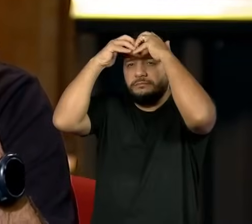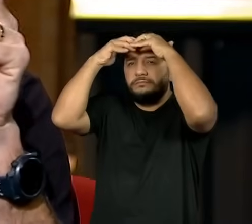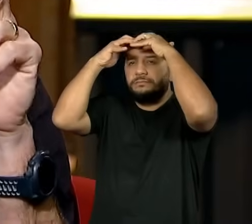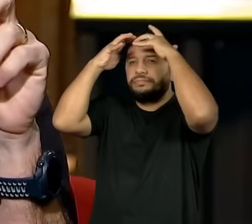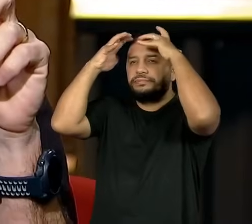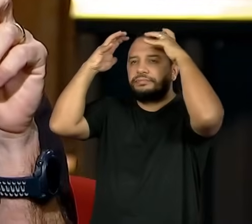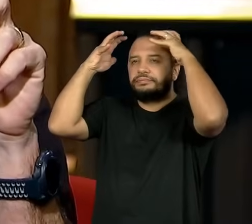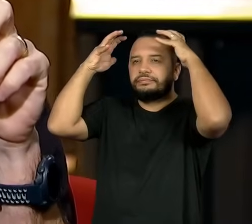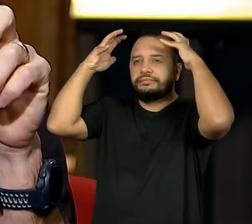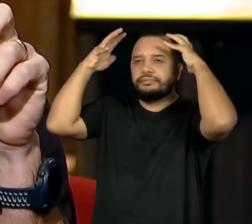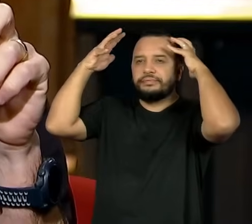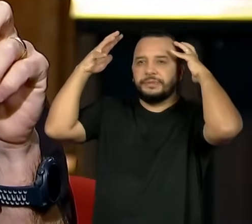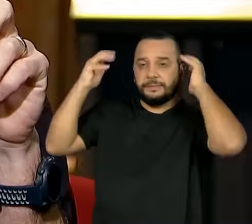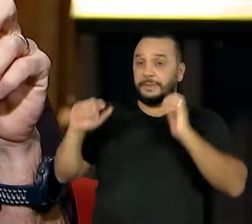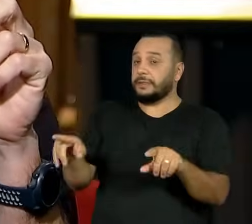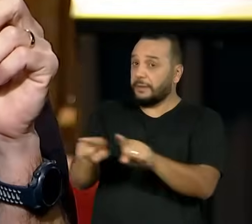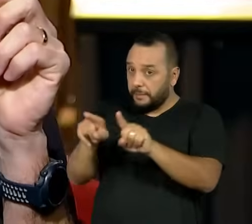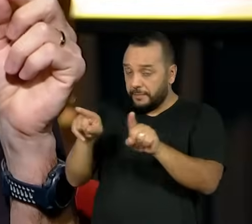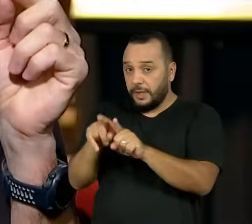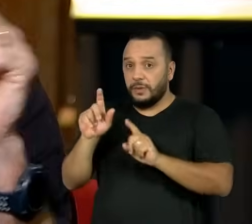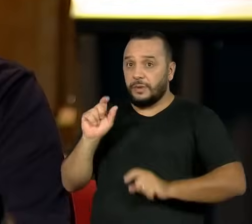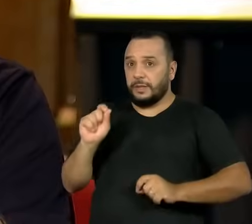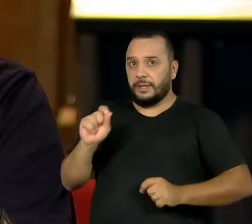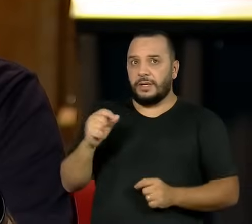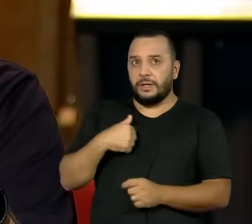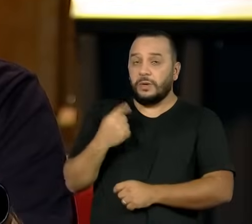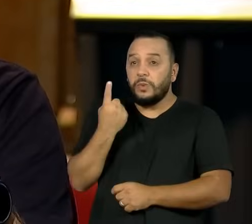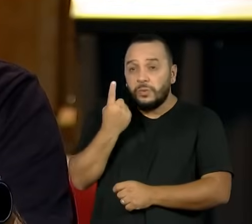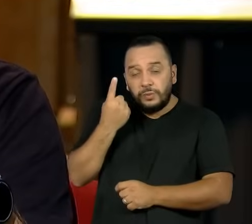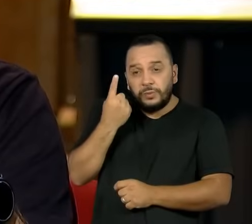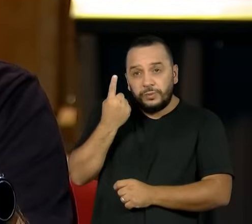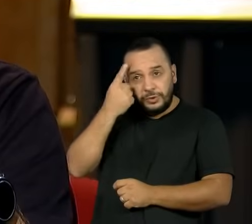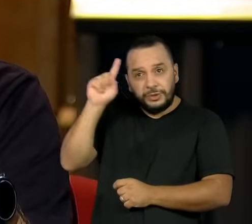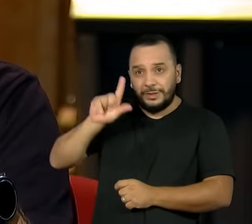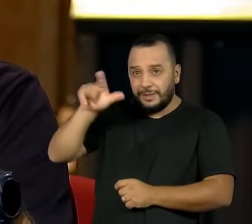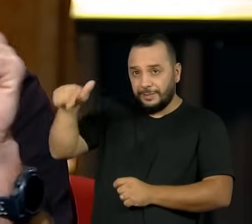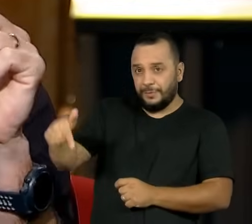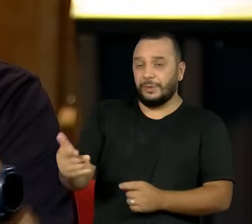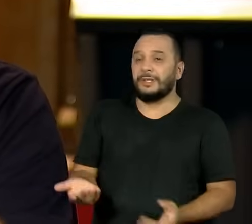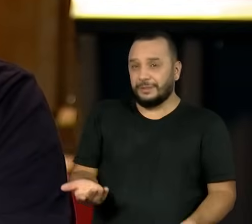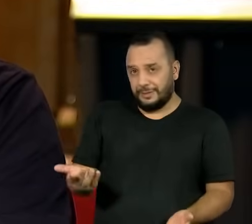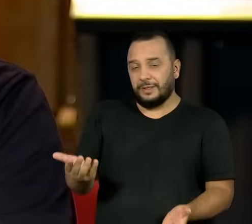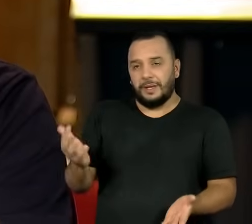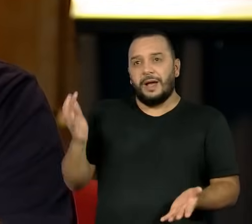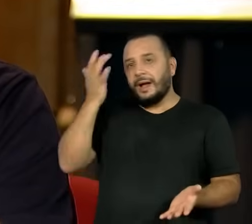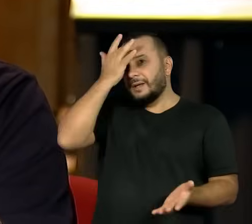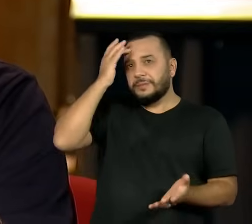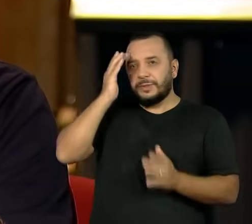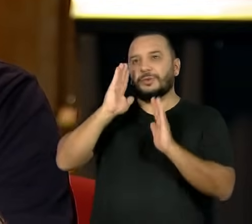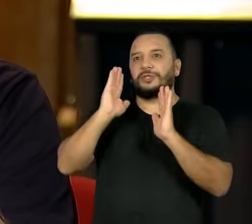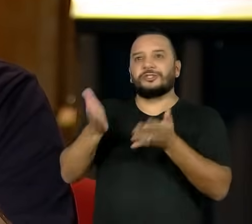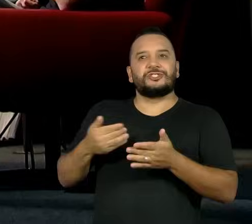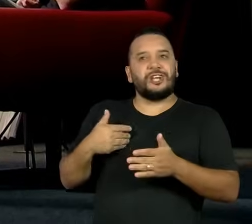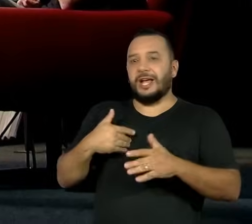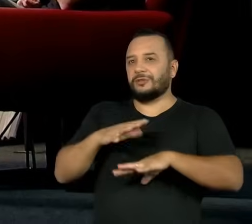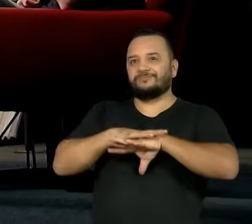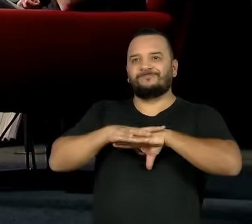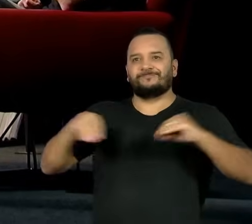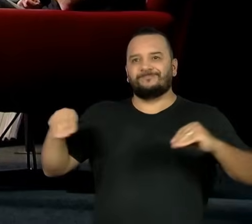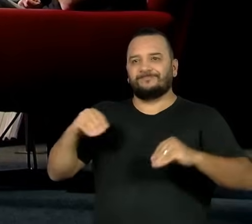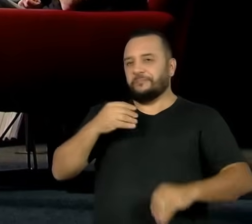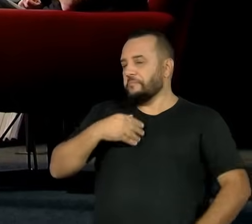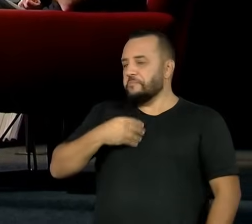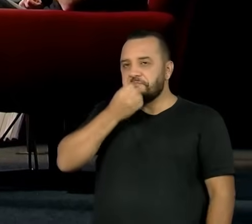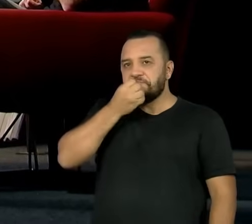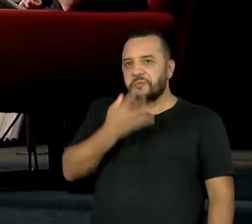interessante ainda, que a resposta foi rápida. Então, um dia depois da intervenção, as pessoas já estavam melhores. Por que isso é